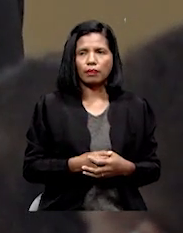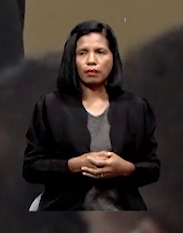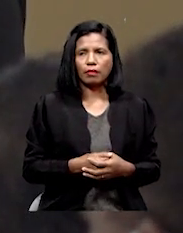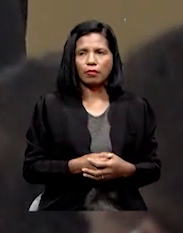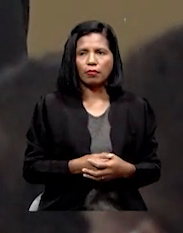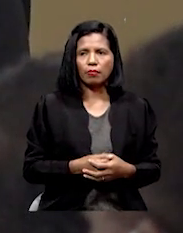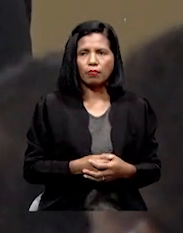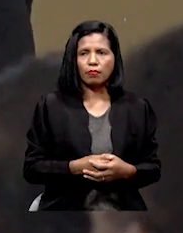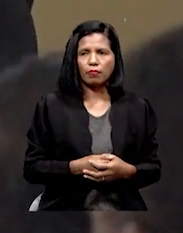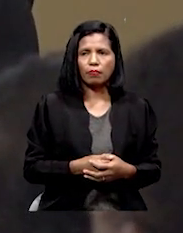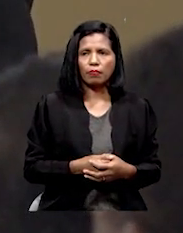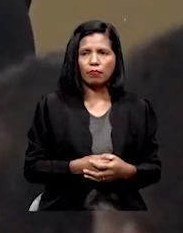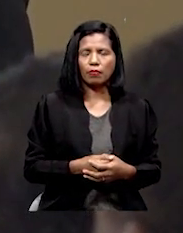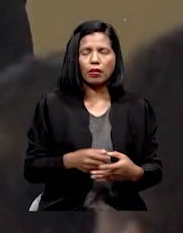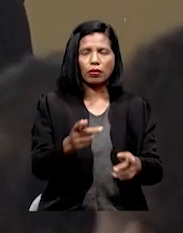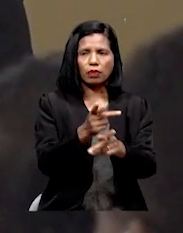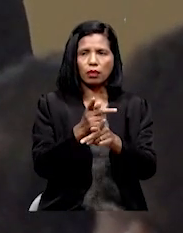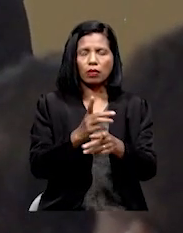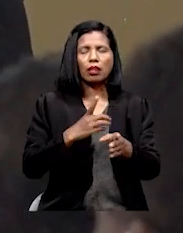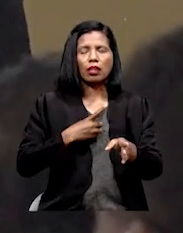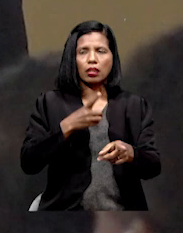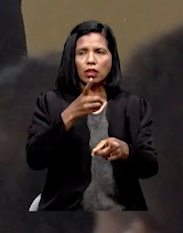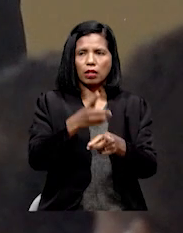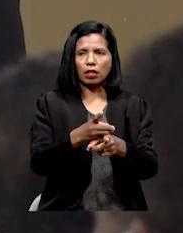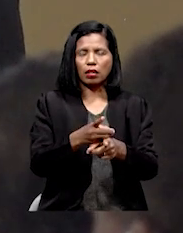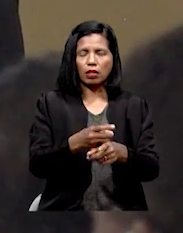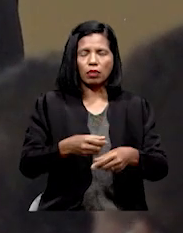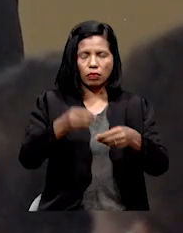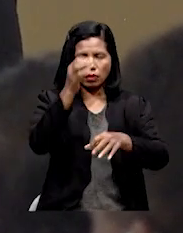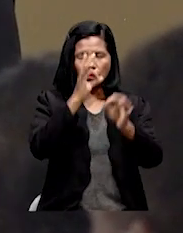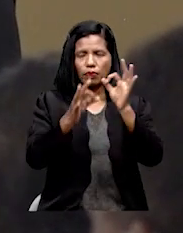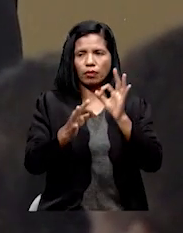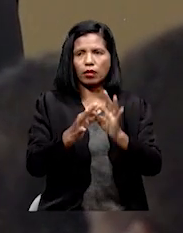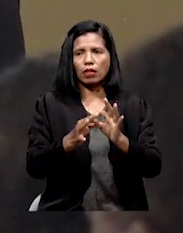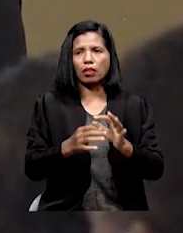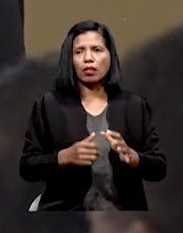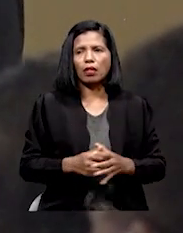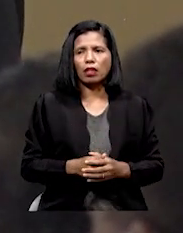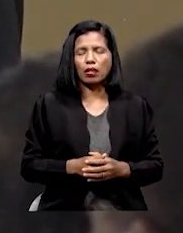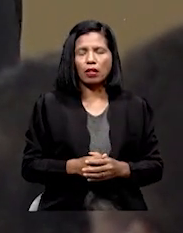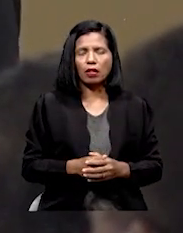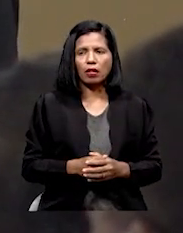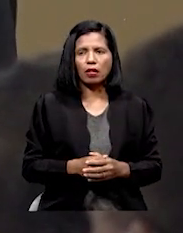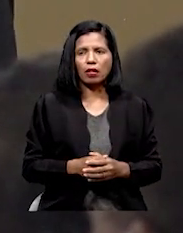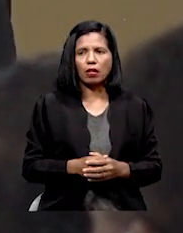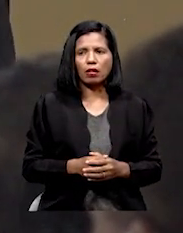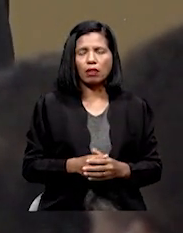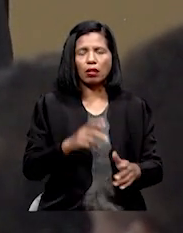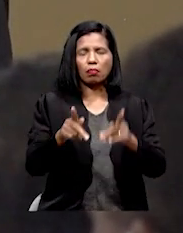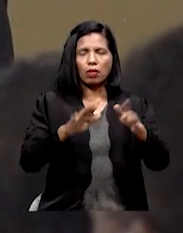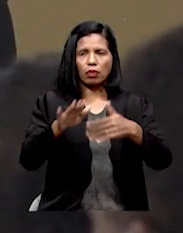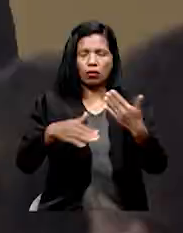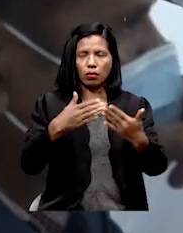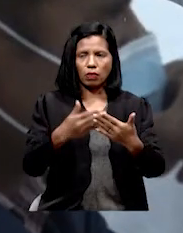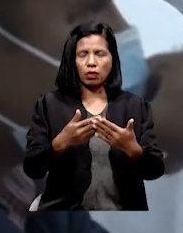Em unem, atua segura direito no garante fundamento fundamental toma cidadão roto